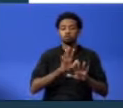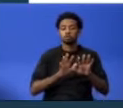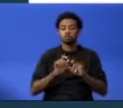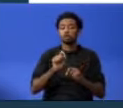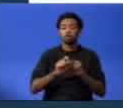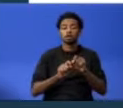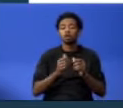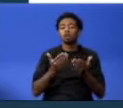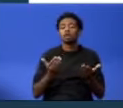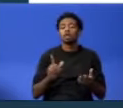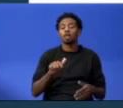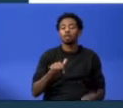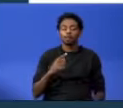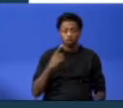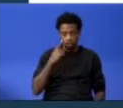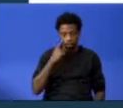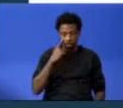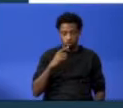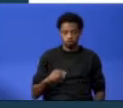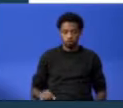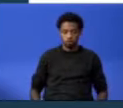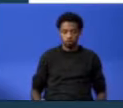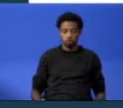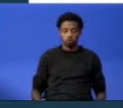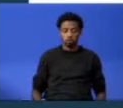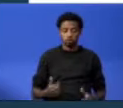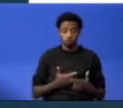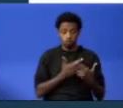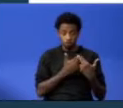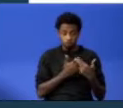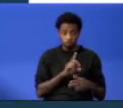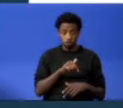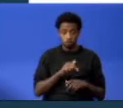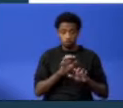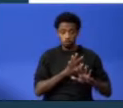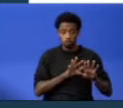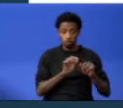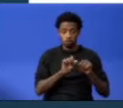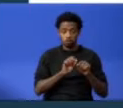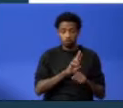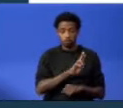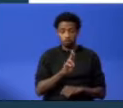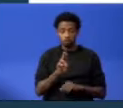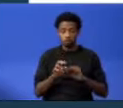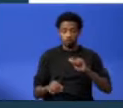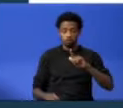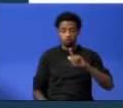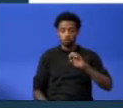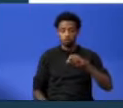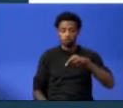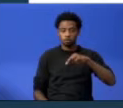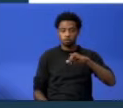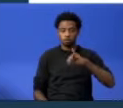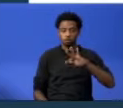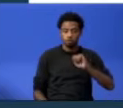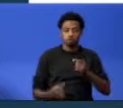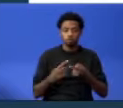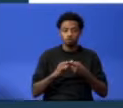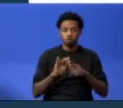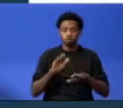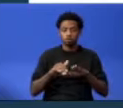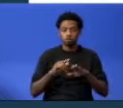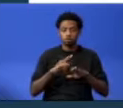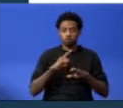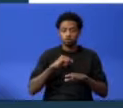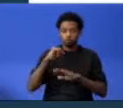movimento, ou seja, a função dele, que é o principal do movimento, é chamado de agonista. Então, todo músculo